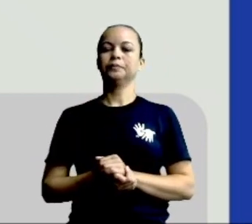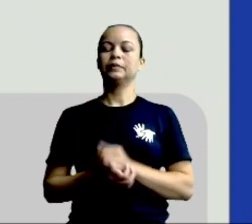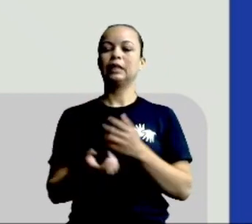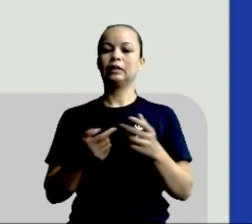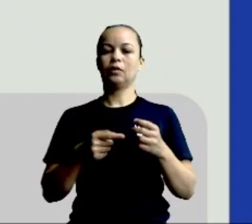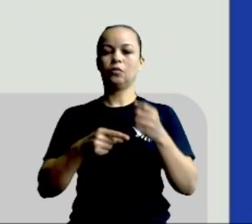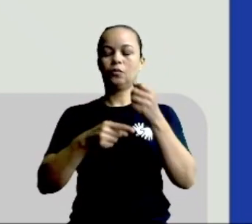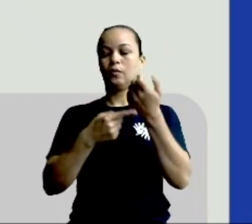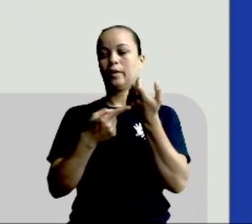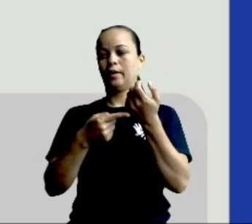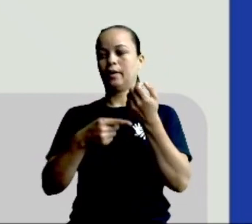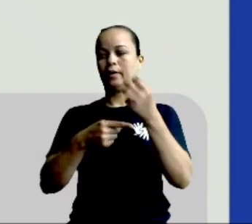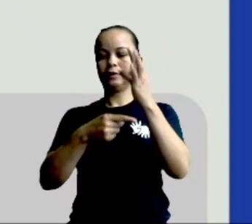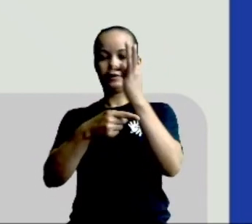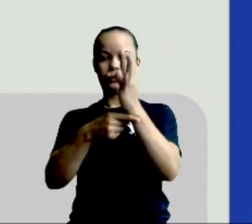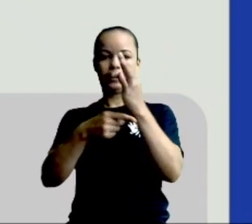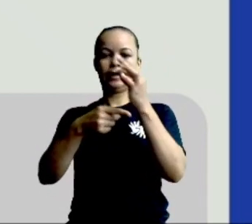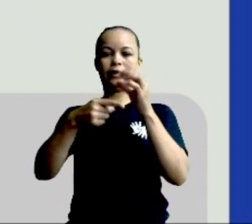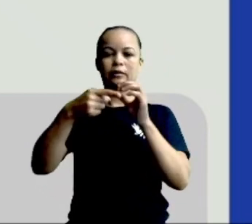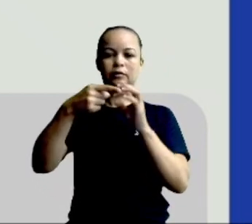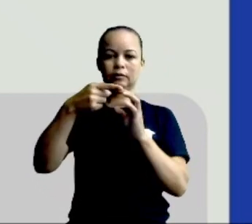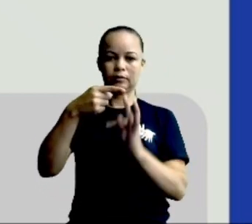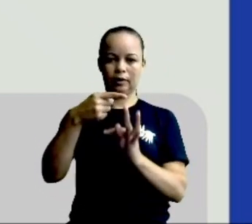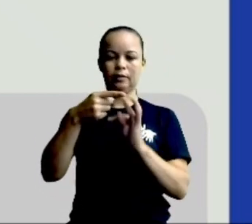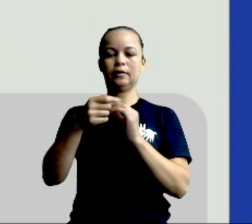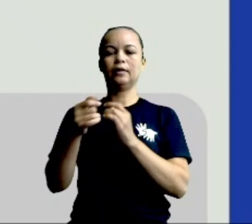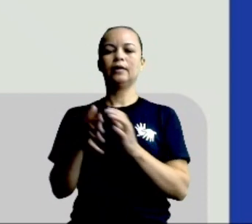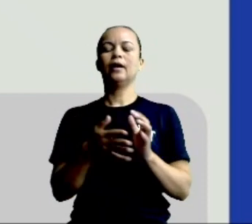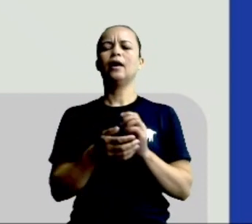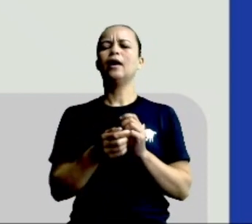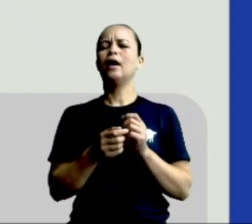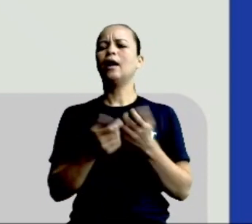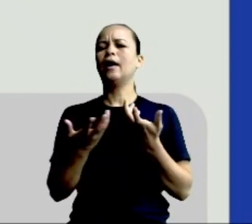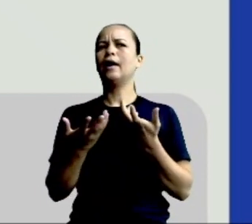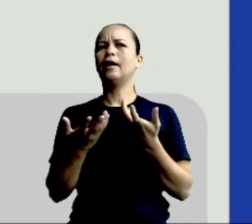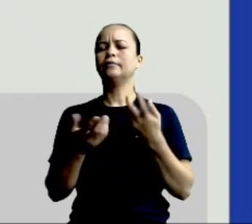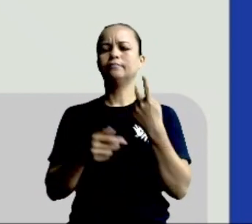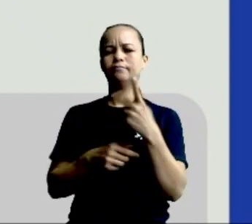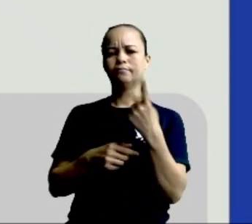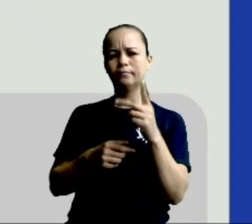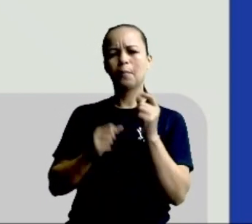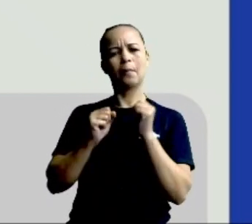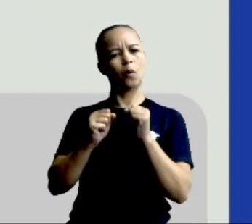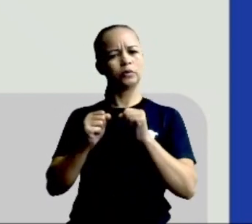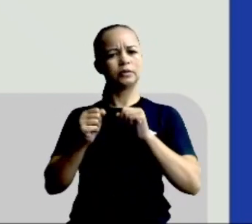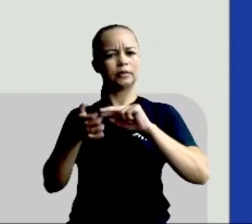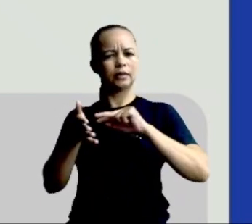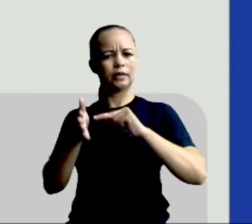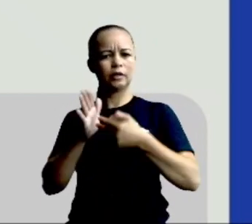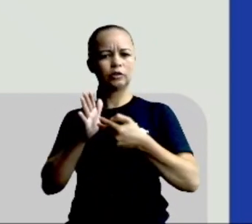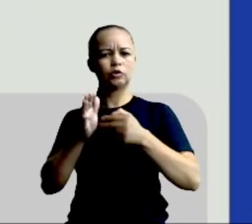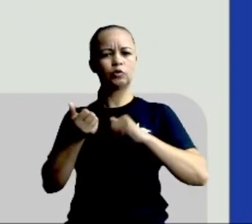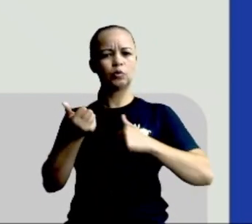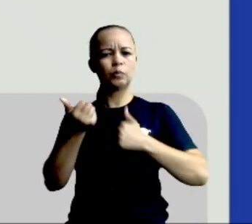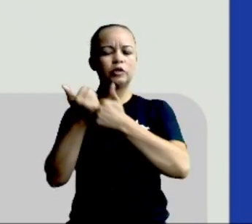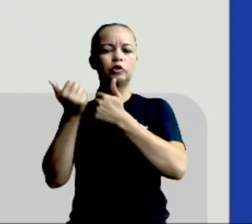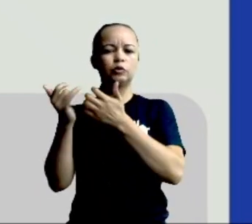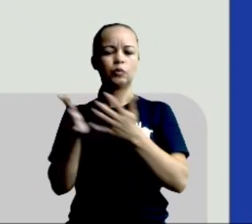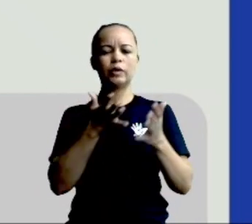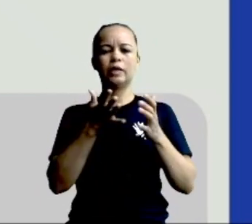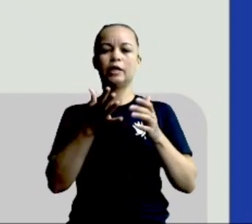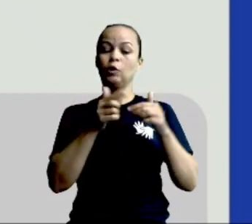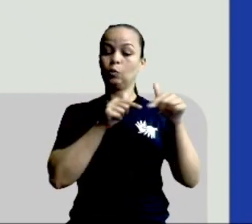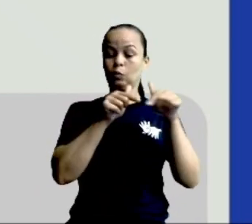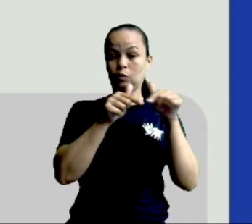é potência. Nesse caso, a gente pode substituir o trabalho por quem, professor? A gente pode